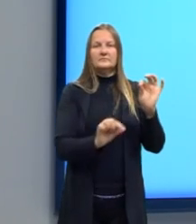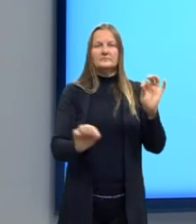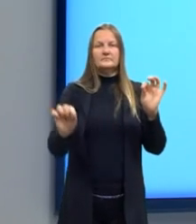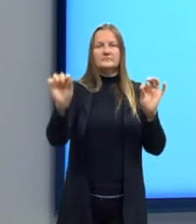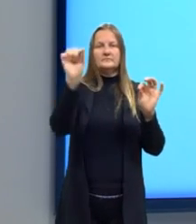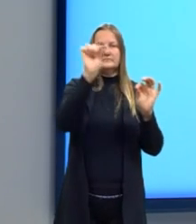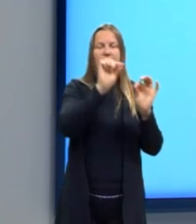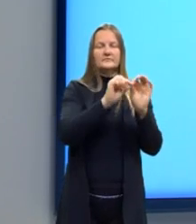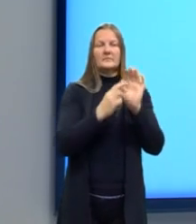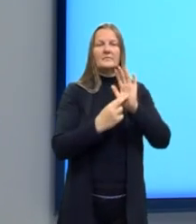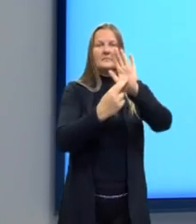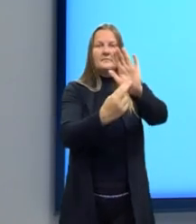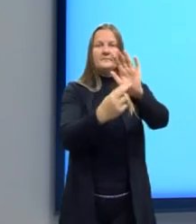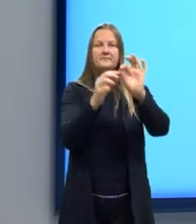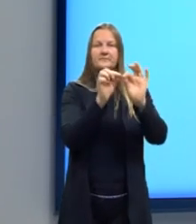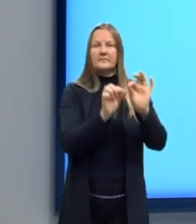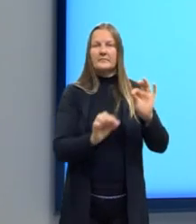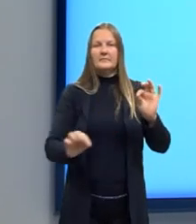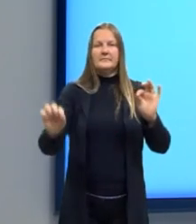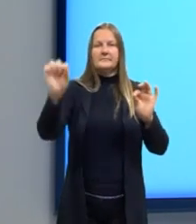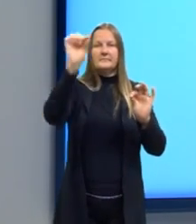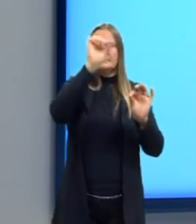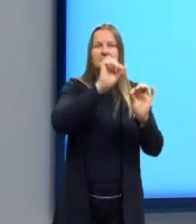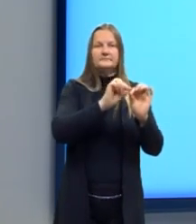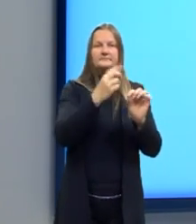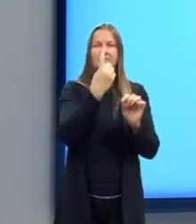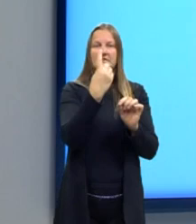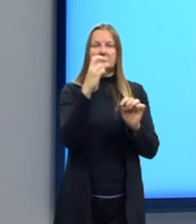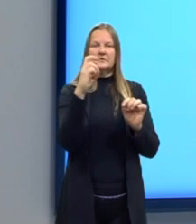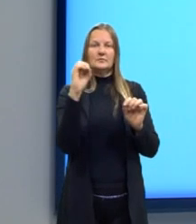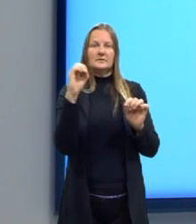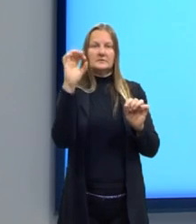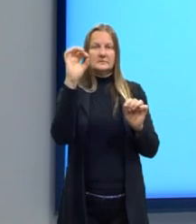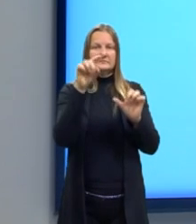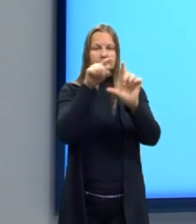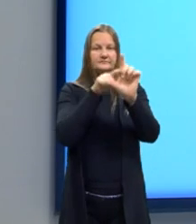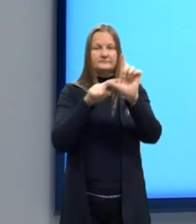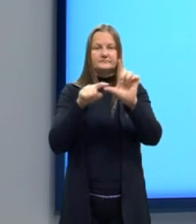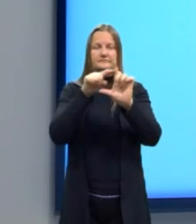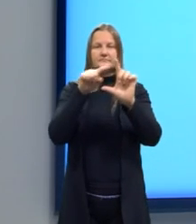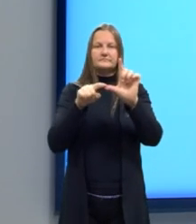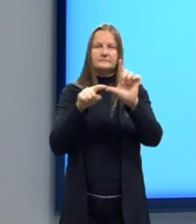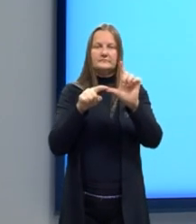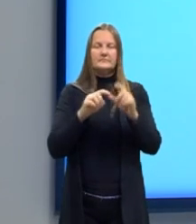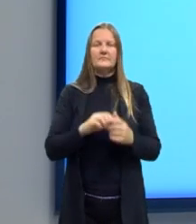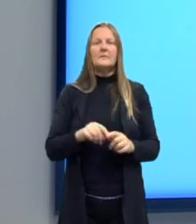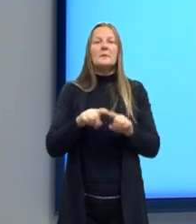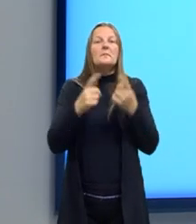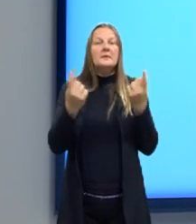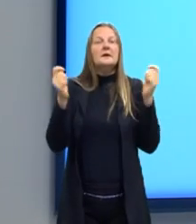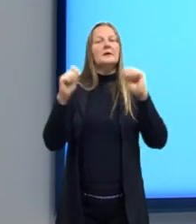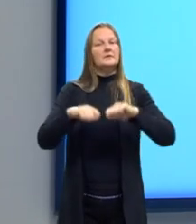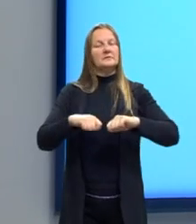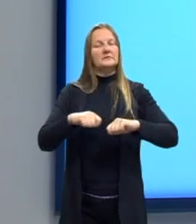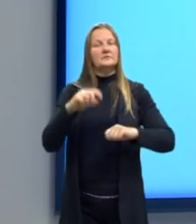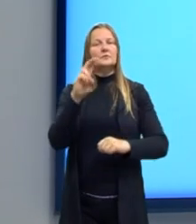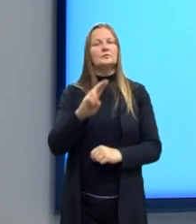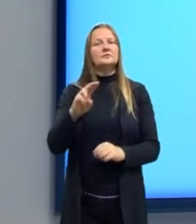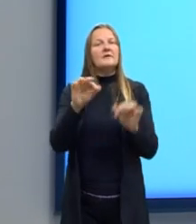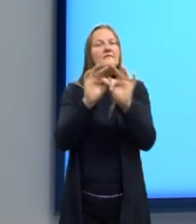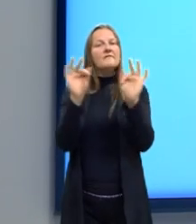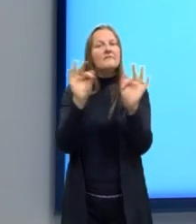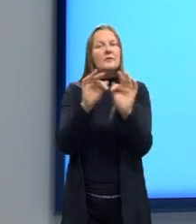na representação do Círculo que esse ângulo é o de 150 graus mas nós podemos utilizar sempre uma